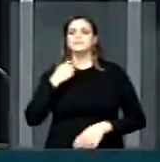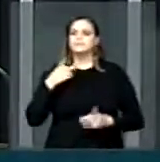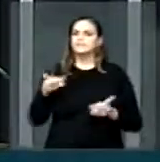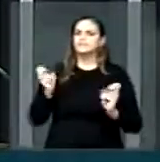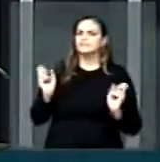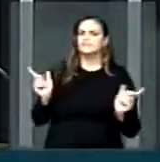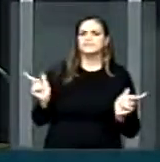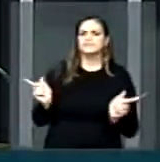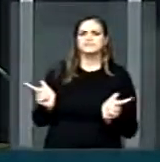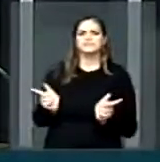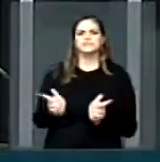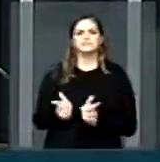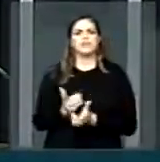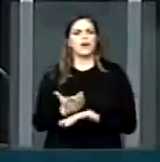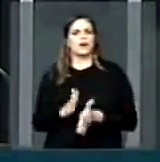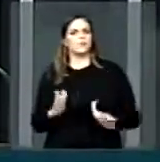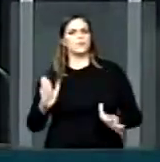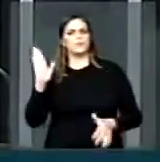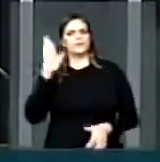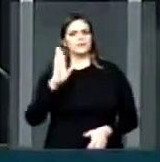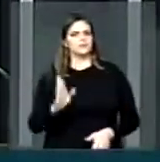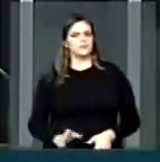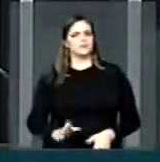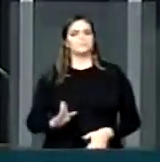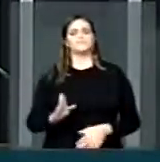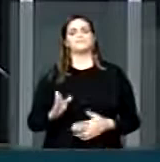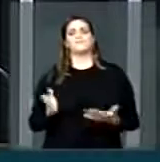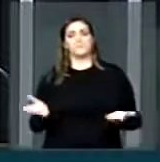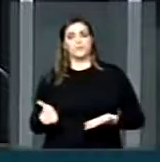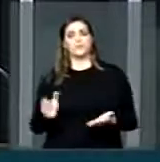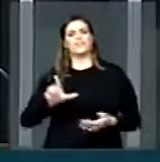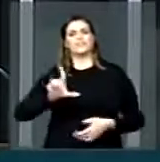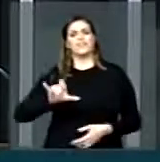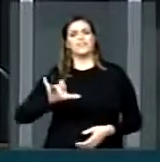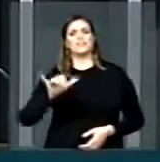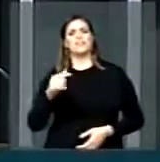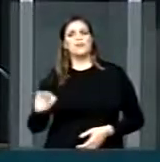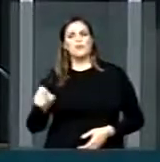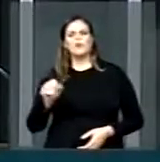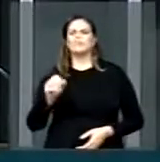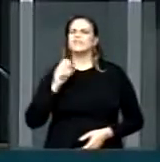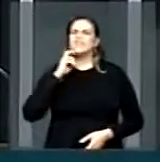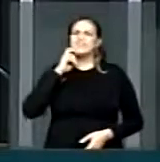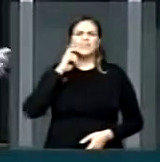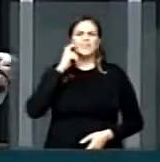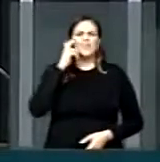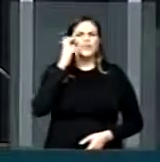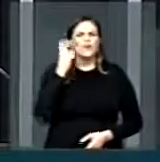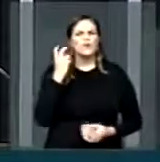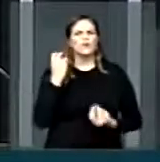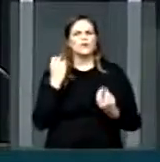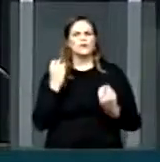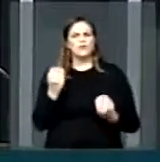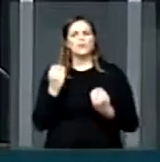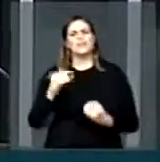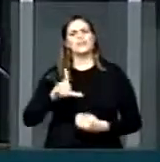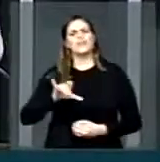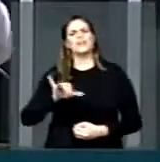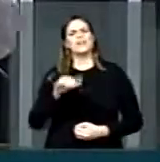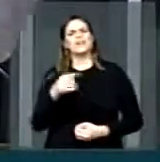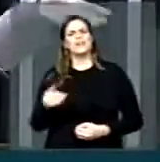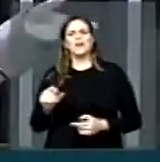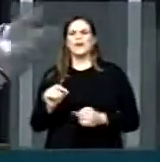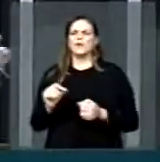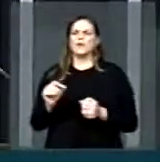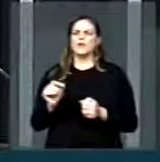leilões, se você for olhar, deputado Giovanni Queiroz, é uma vergonha dos leilões que foram